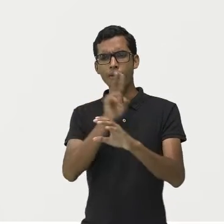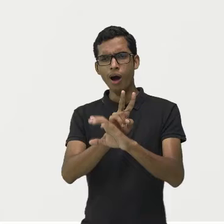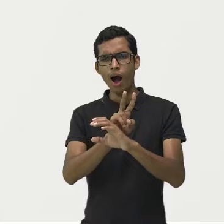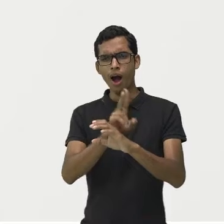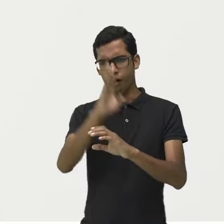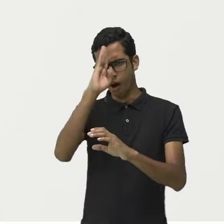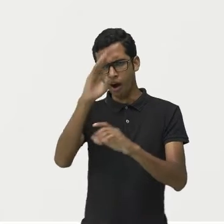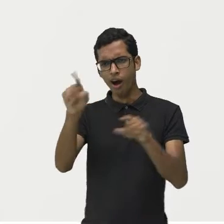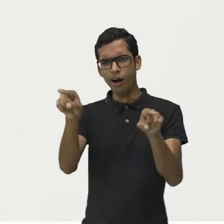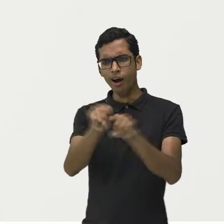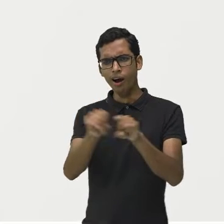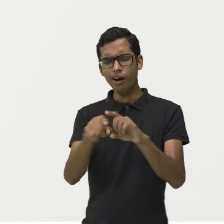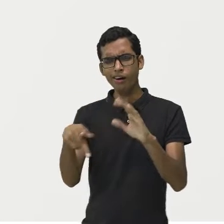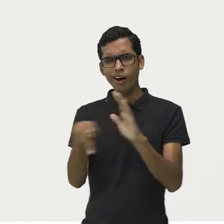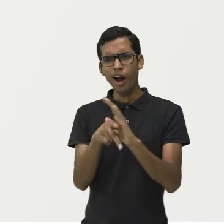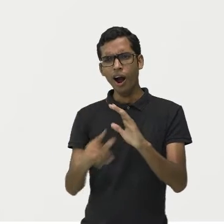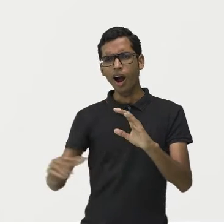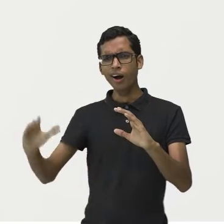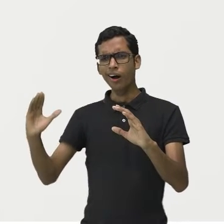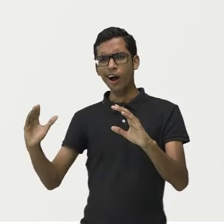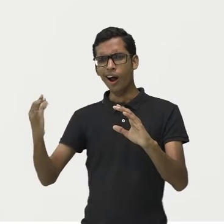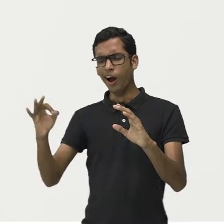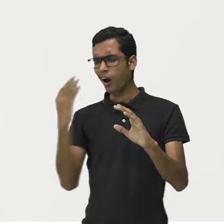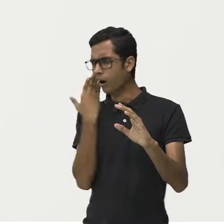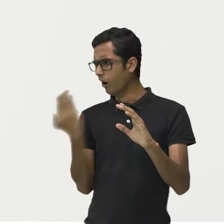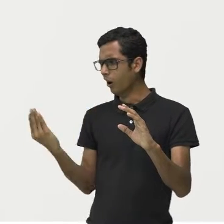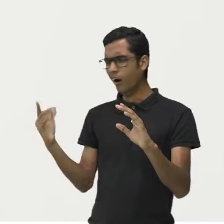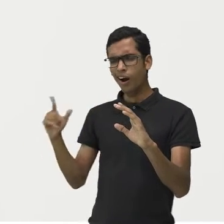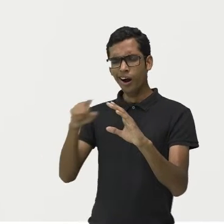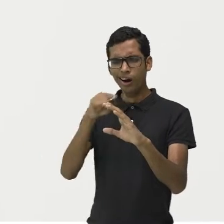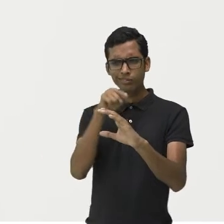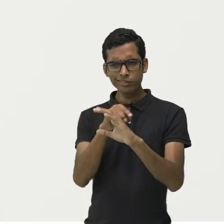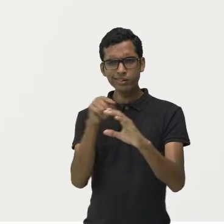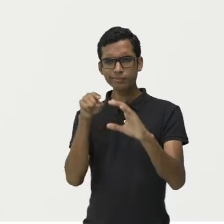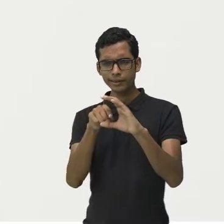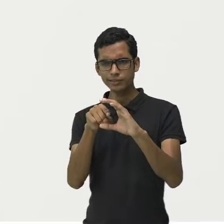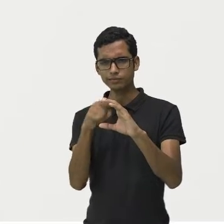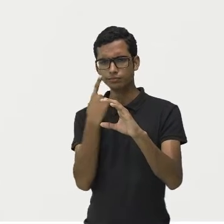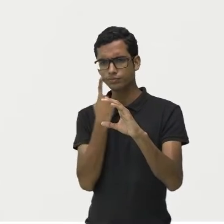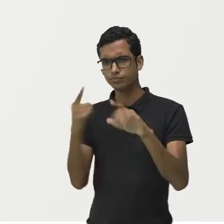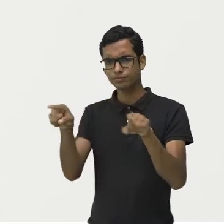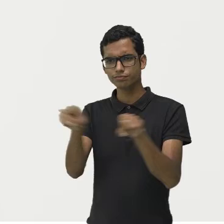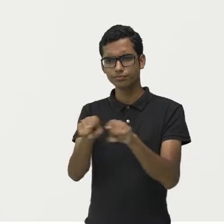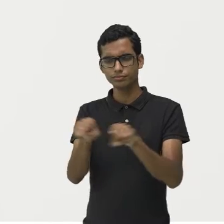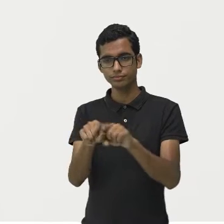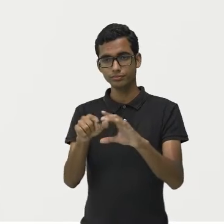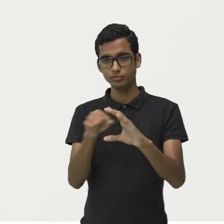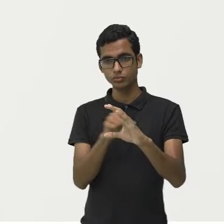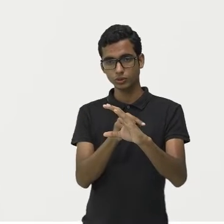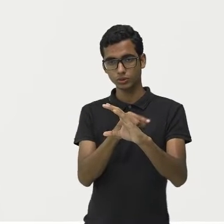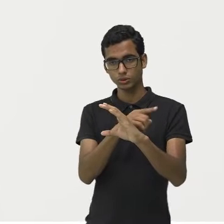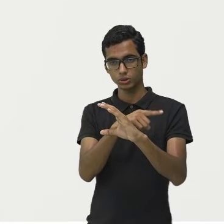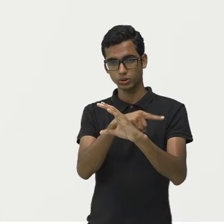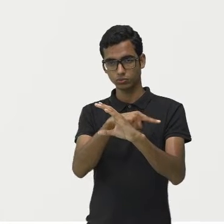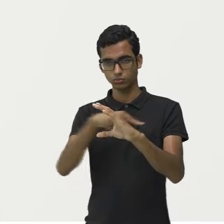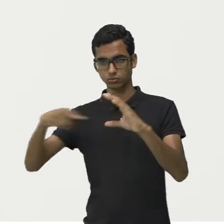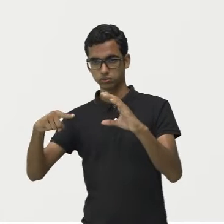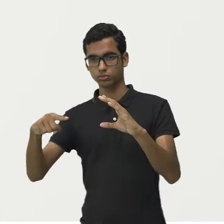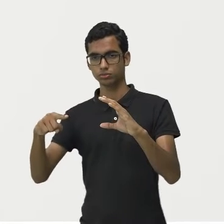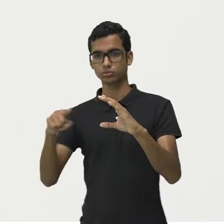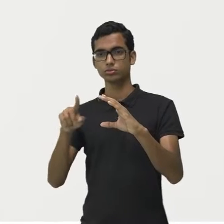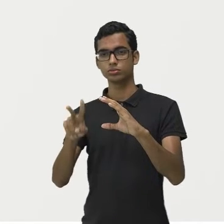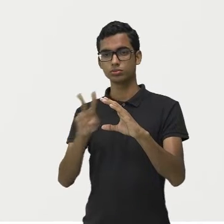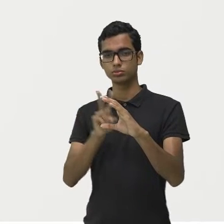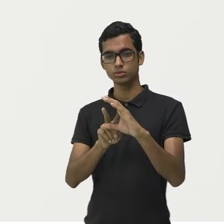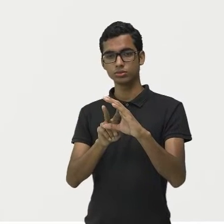principal e o espelho, tá certo? Esse ponto aí, o vértice. O eixo que passa pelo centro e pelo vértice da calota é